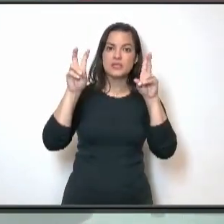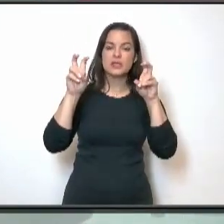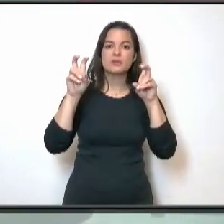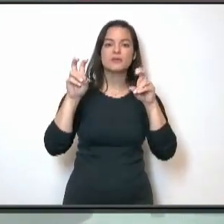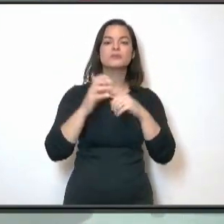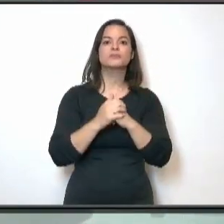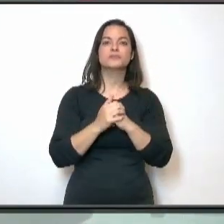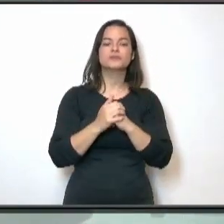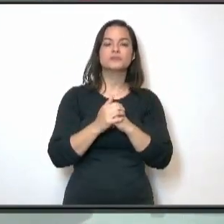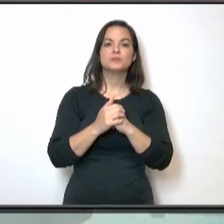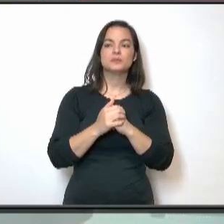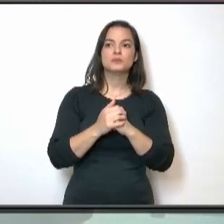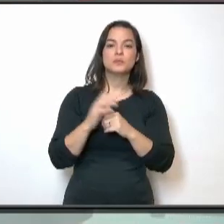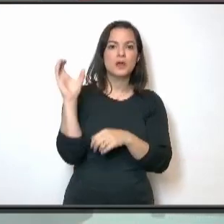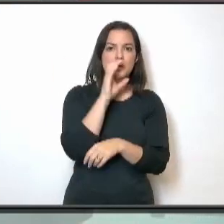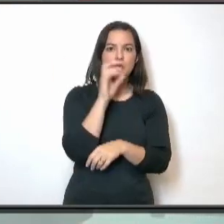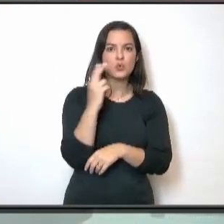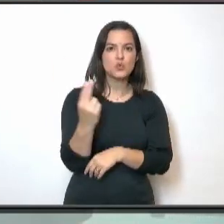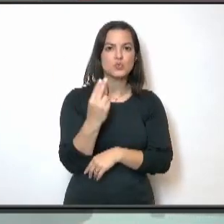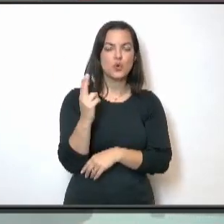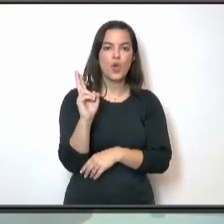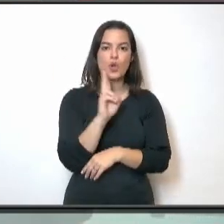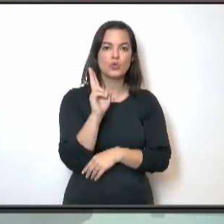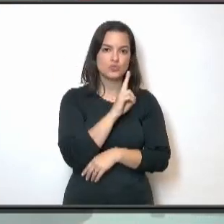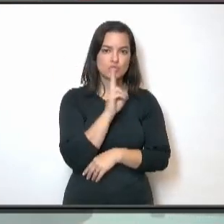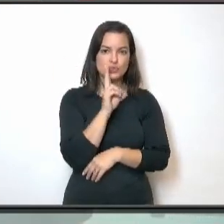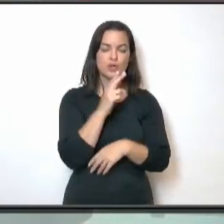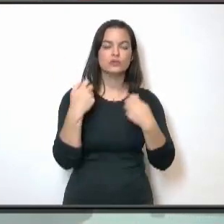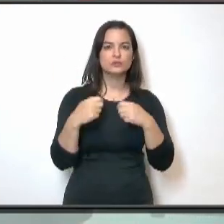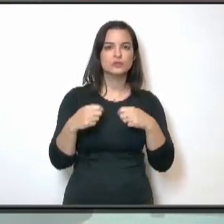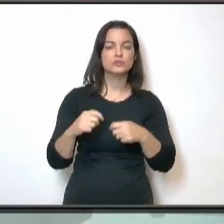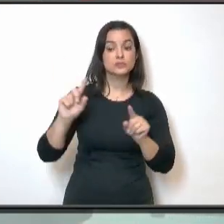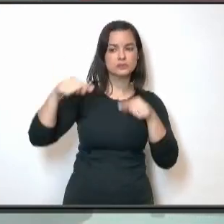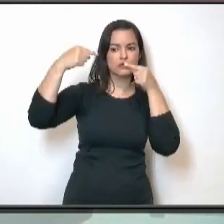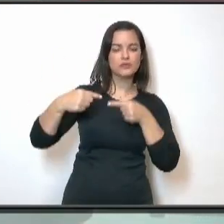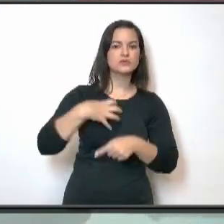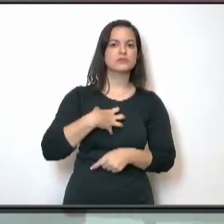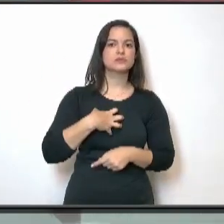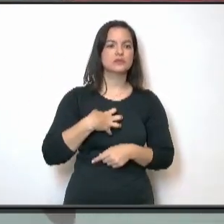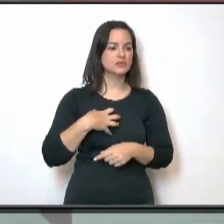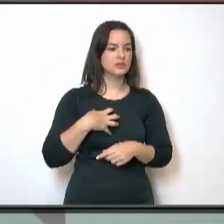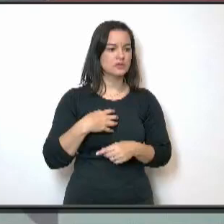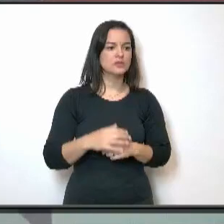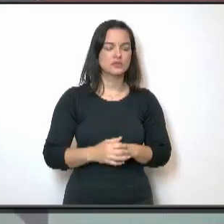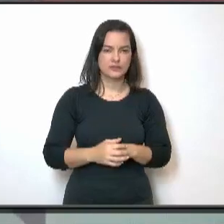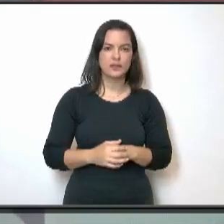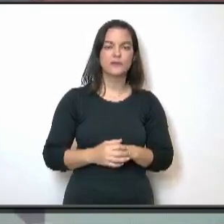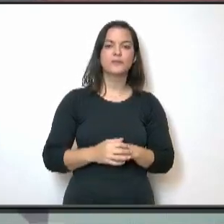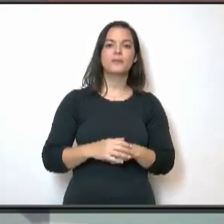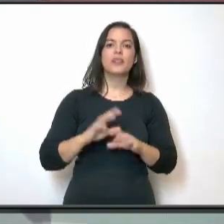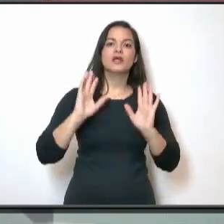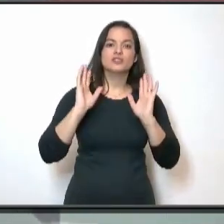impactante, desafiante. Avivamento. Tem se falado muito sobre o que é, a sua natureza,